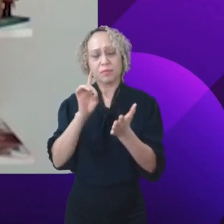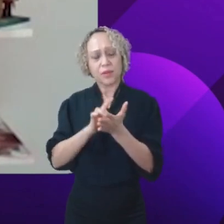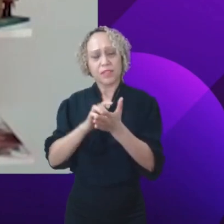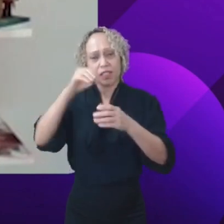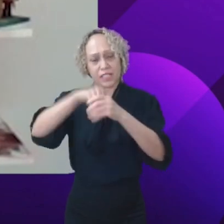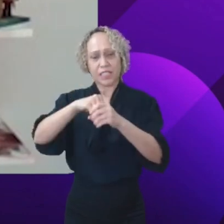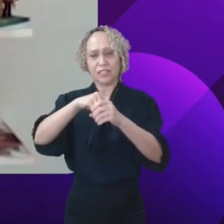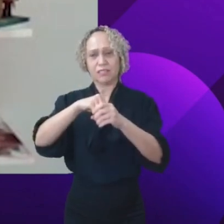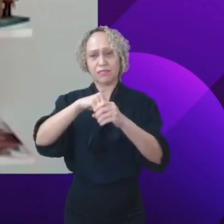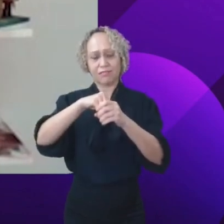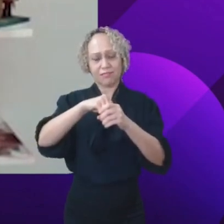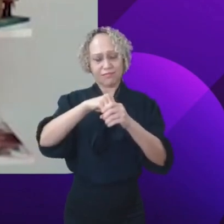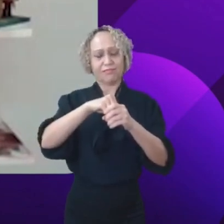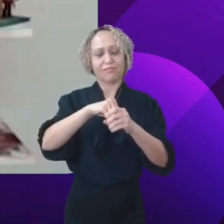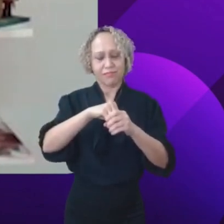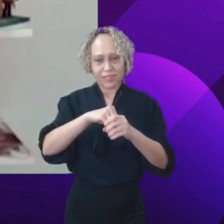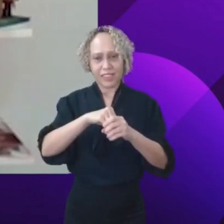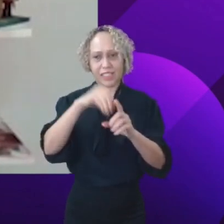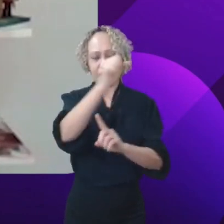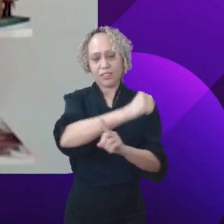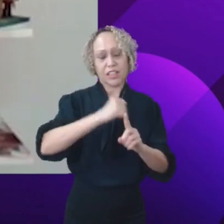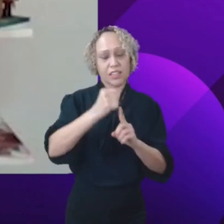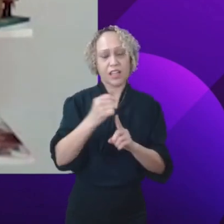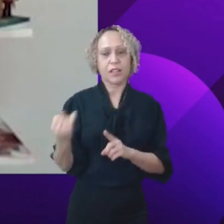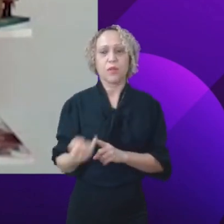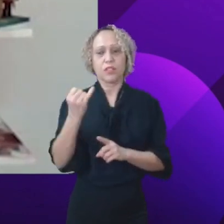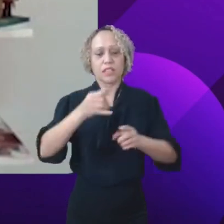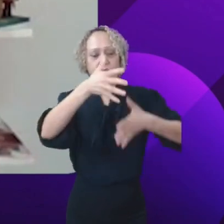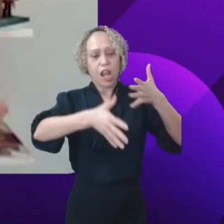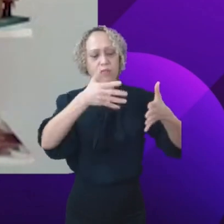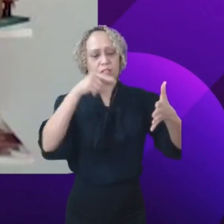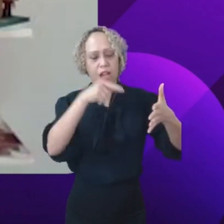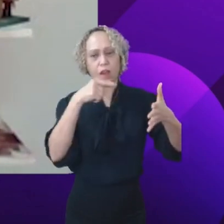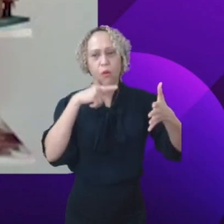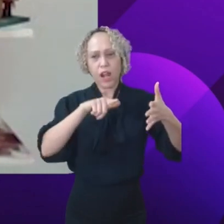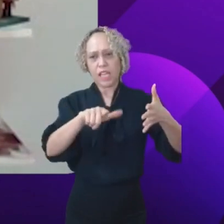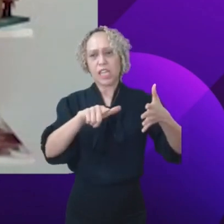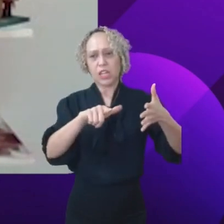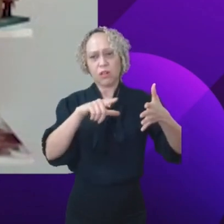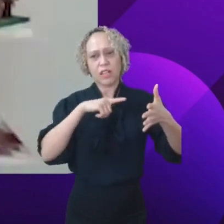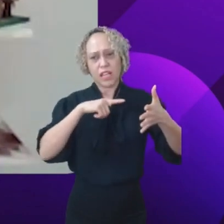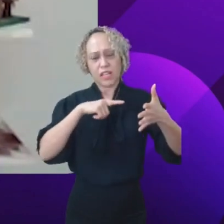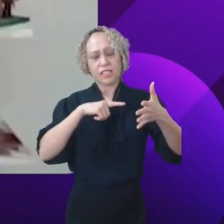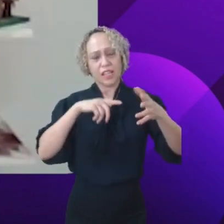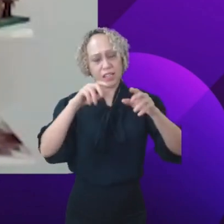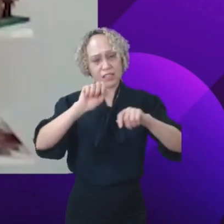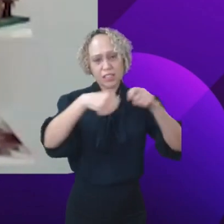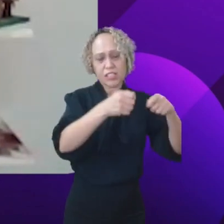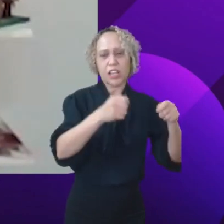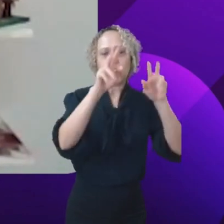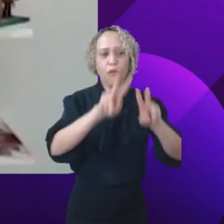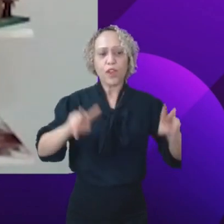sociedade, né? Mas é importante que a gente diga que sim, a língua de sinais, ela é uma língua que ela possui uma modalidade gesto-visual